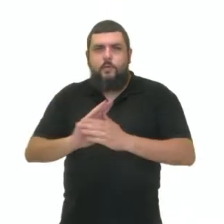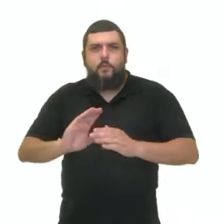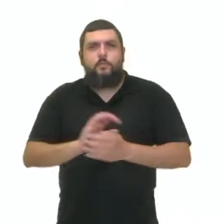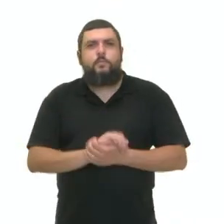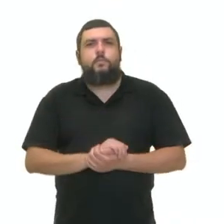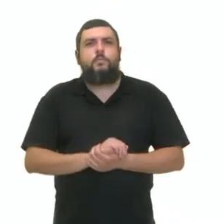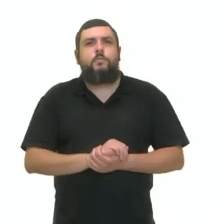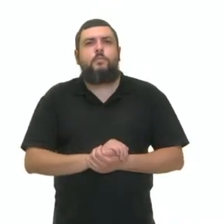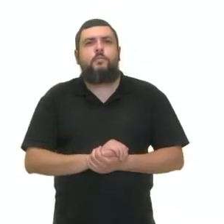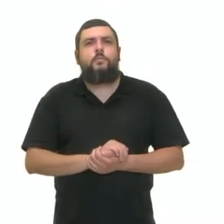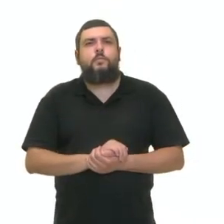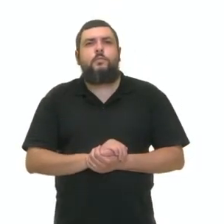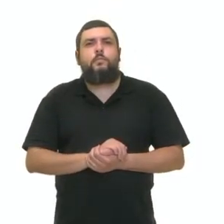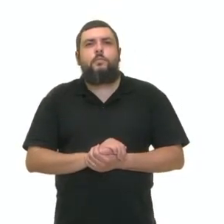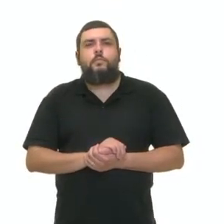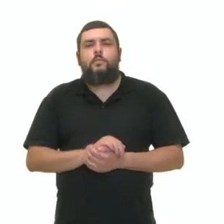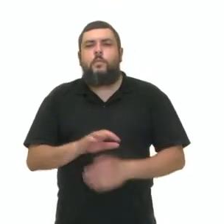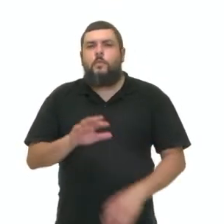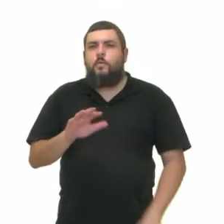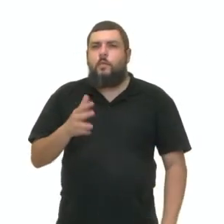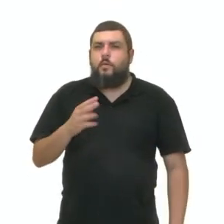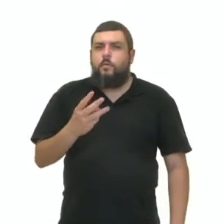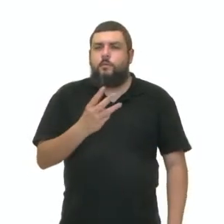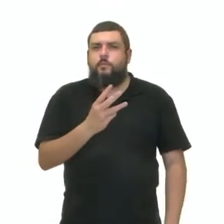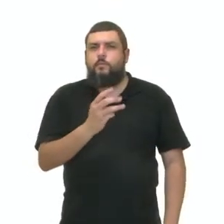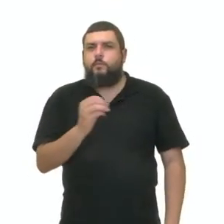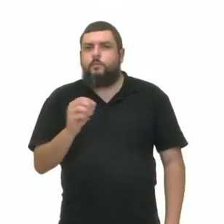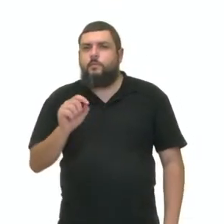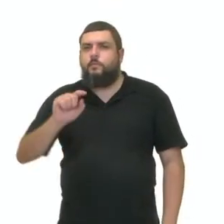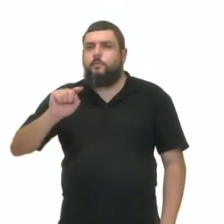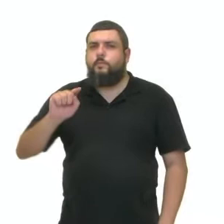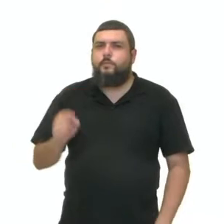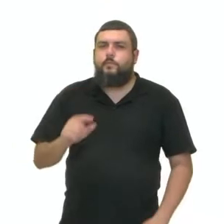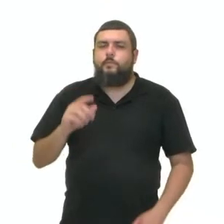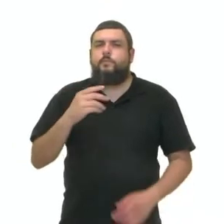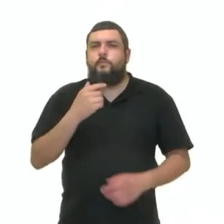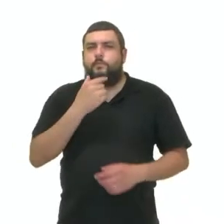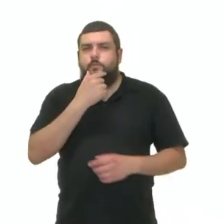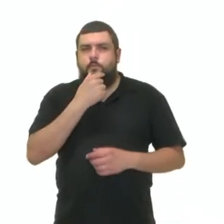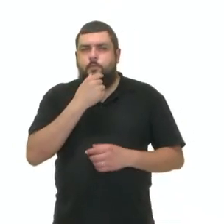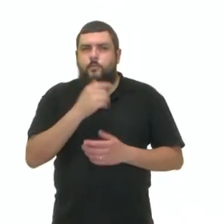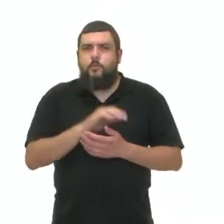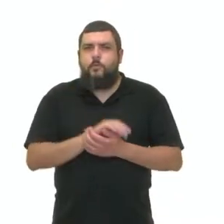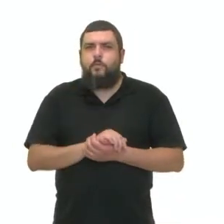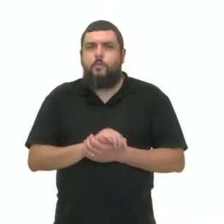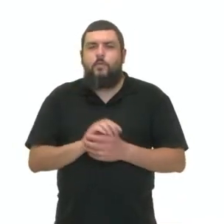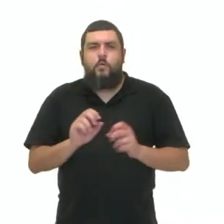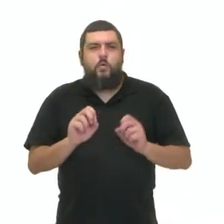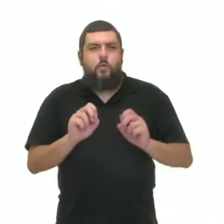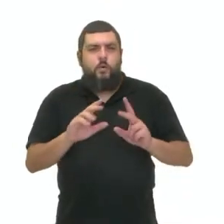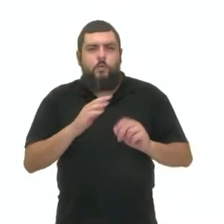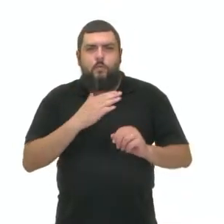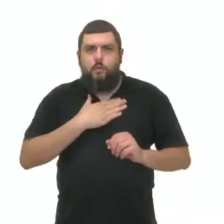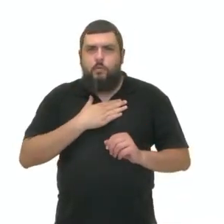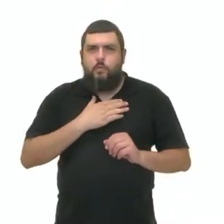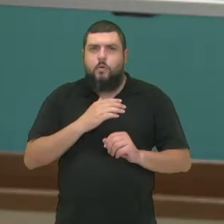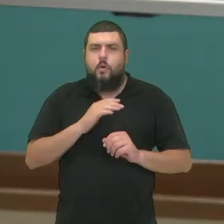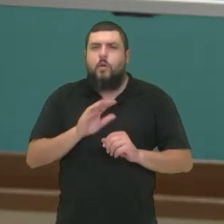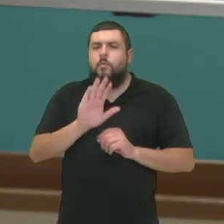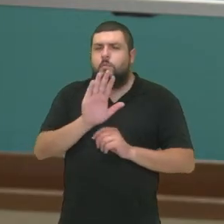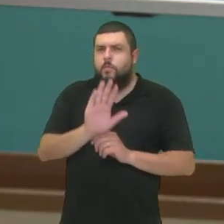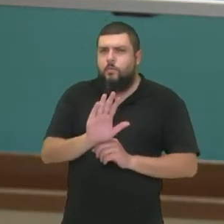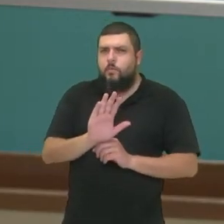com cerca de 300 mil homens, o apoio das elites provinciais garantia... Bom, vamos lá. 300 mil homens, o quê, professor?